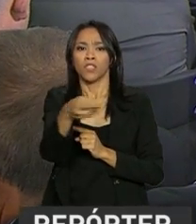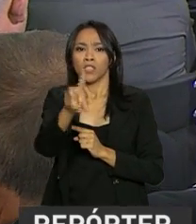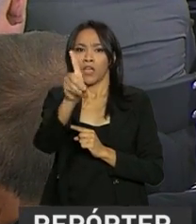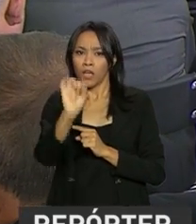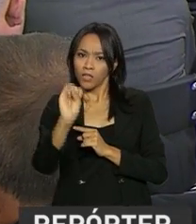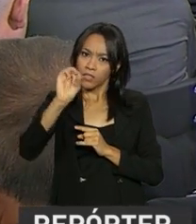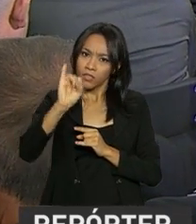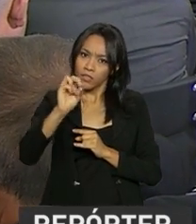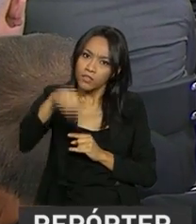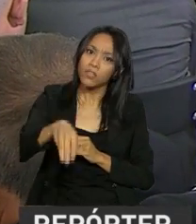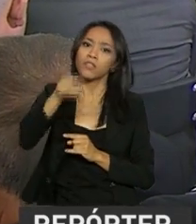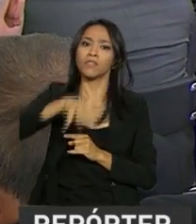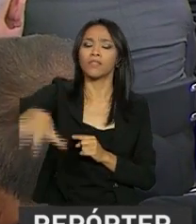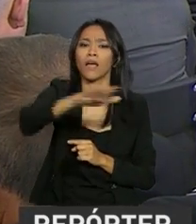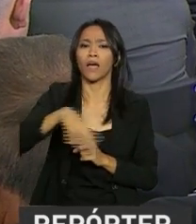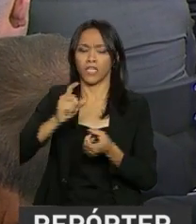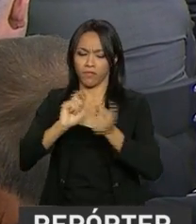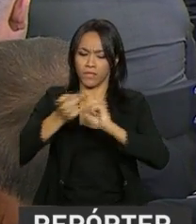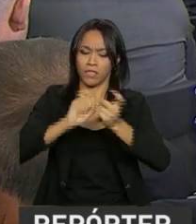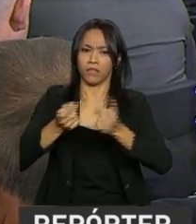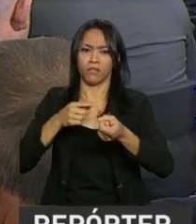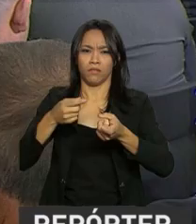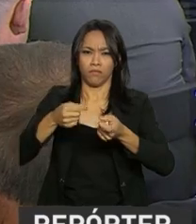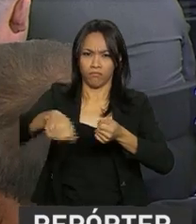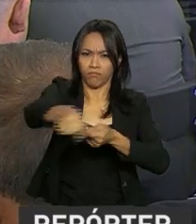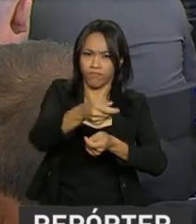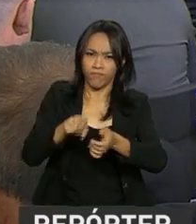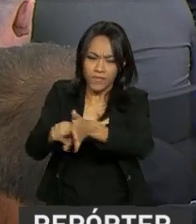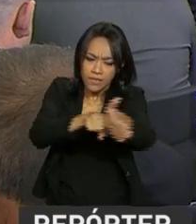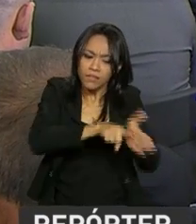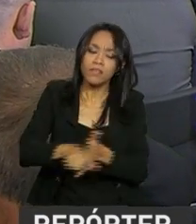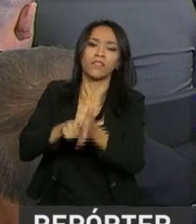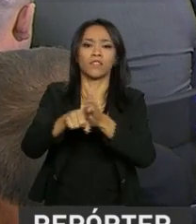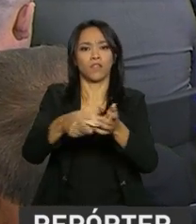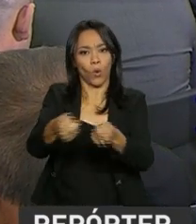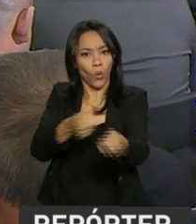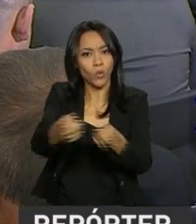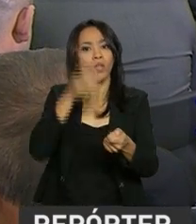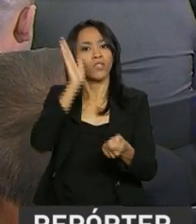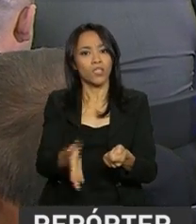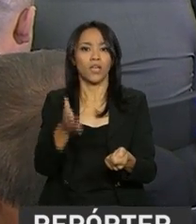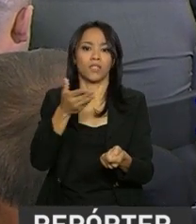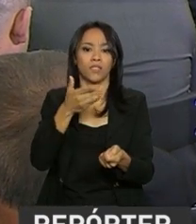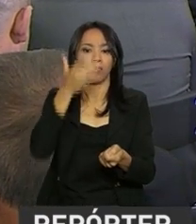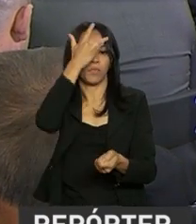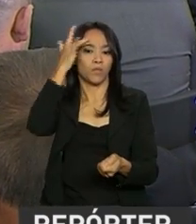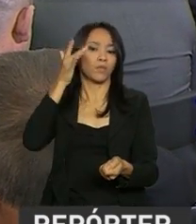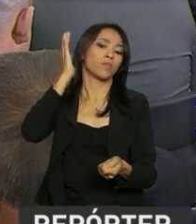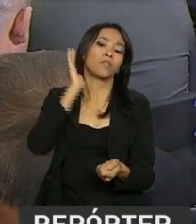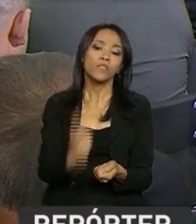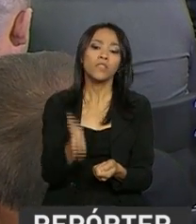Transparência fiscalização e controle tor Jardim já foi duas vezes Ministro do tribor do Tribunal